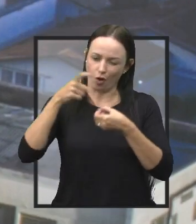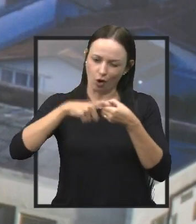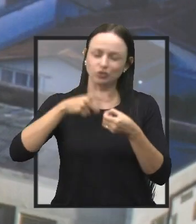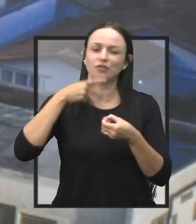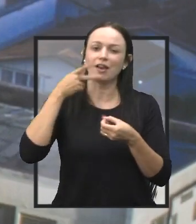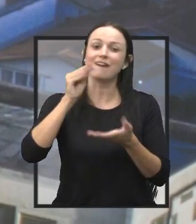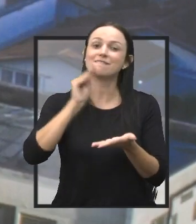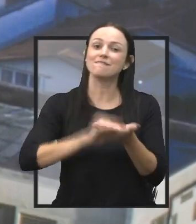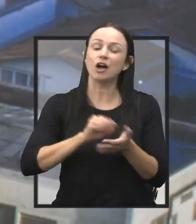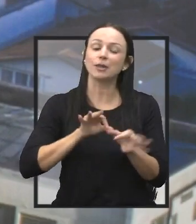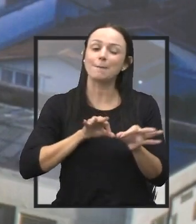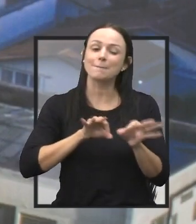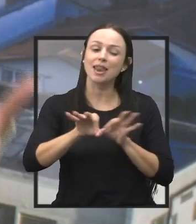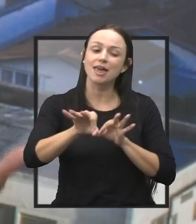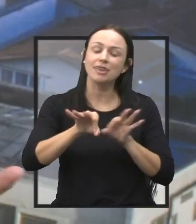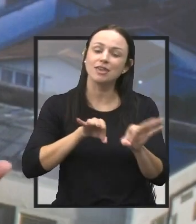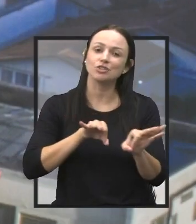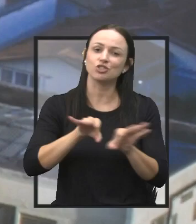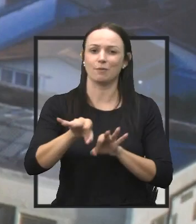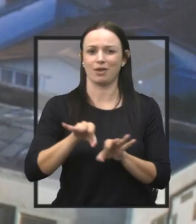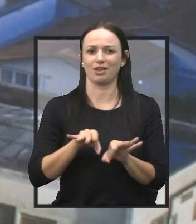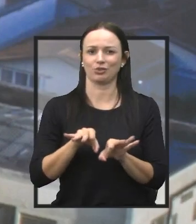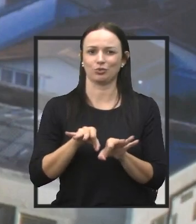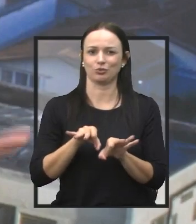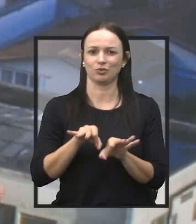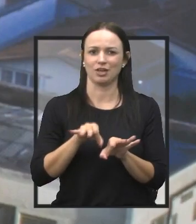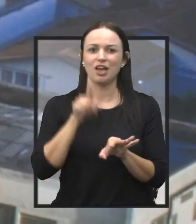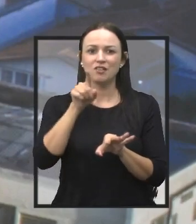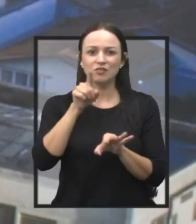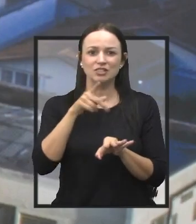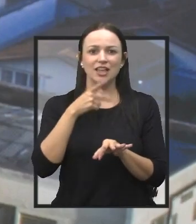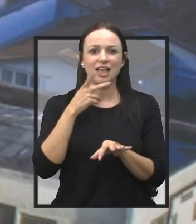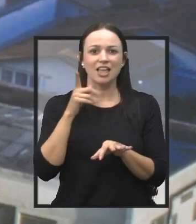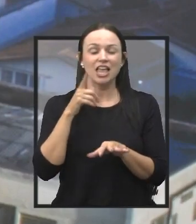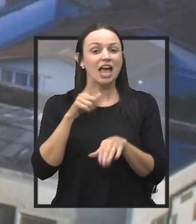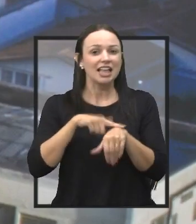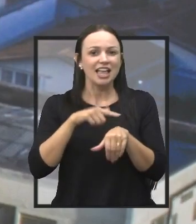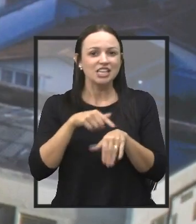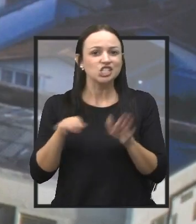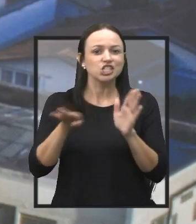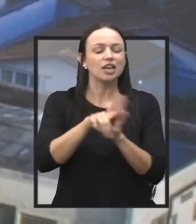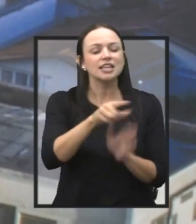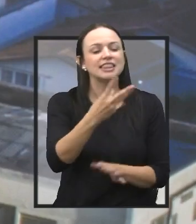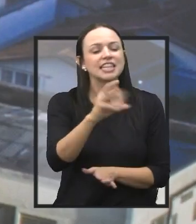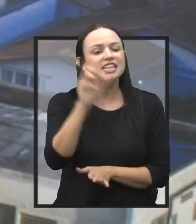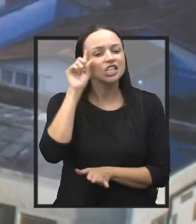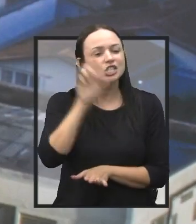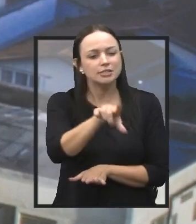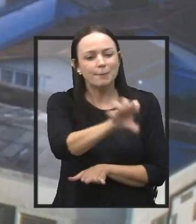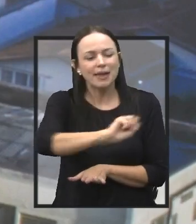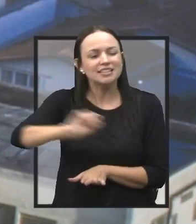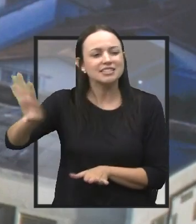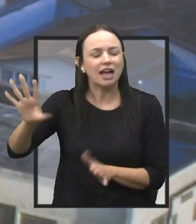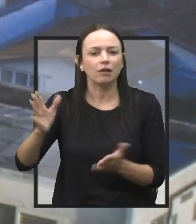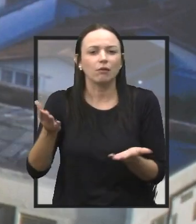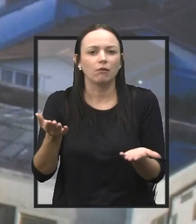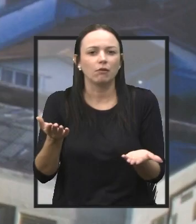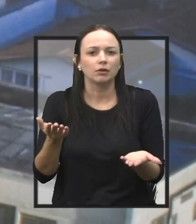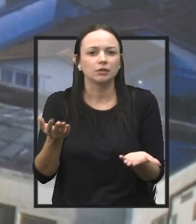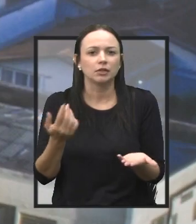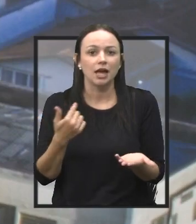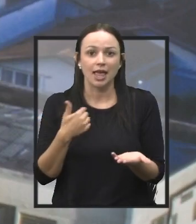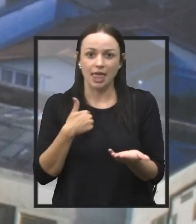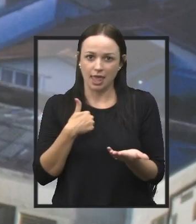porque é preciso planejar. Não dá para chegar para o comerciante que vive daquilo e falar: olha, você tem 30 dias, pega as coisas e sai. Eu